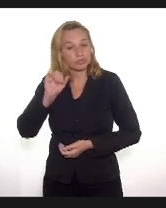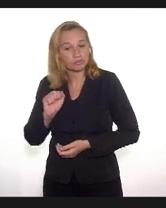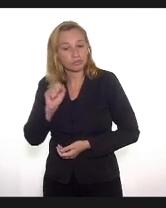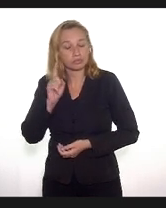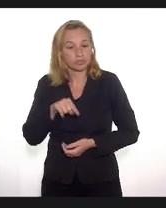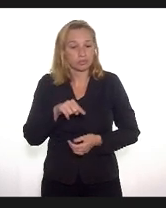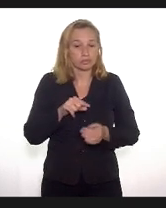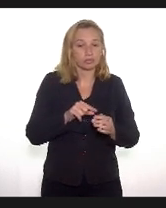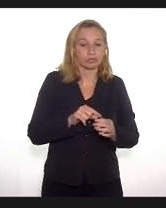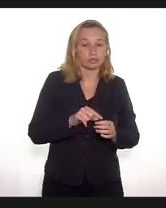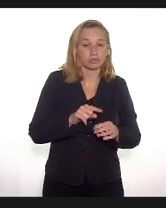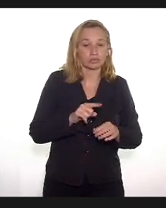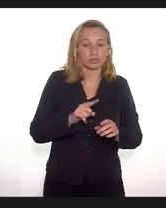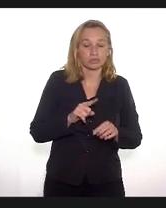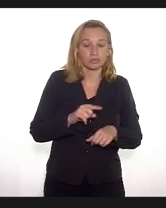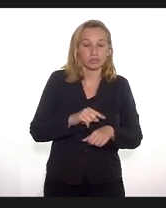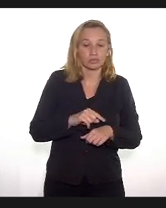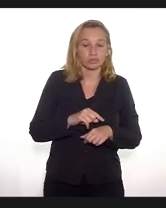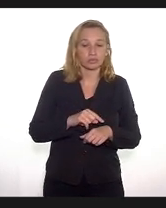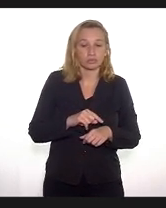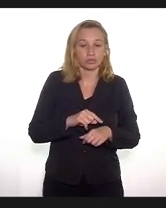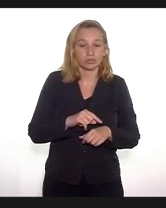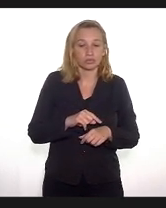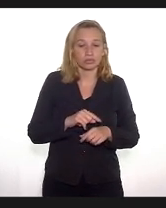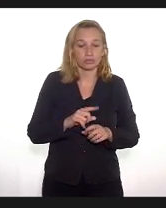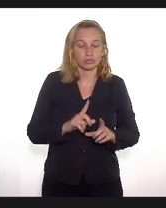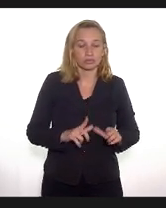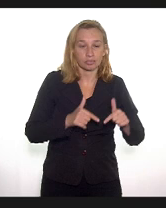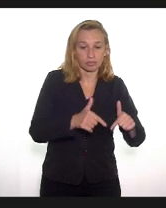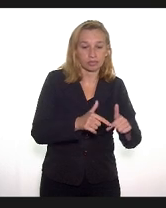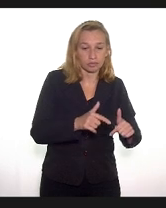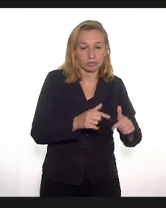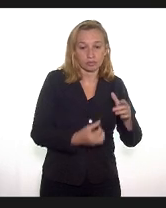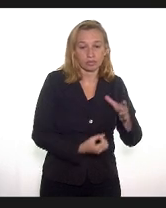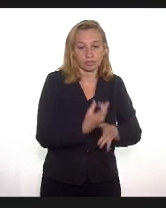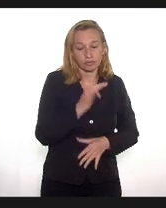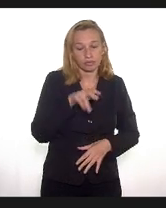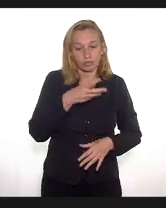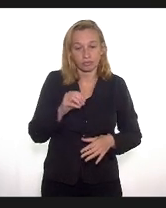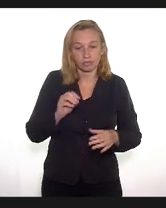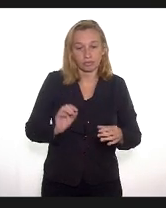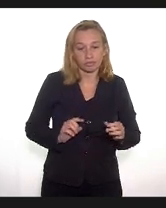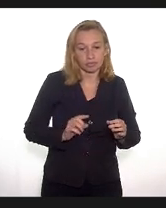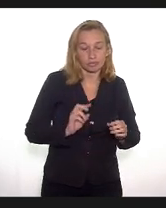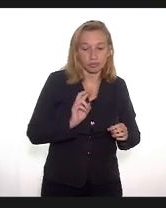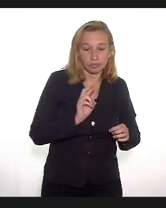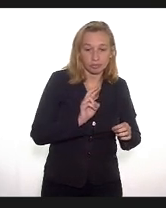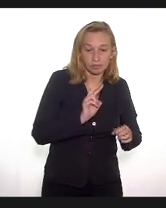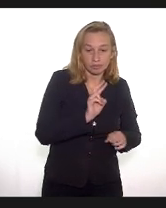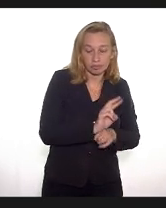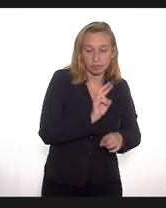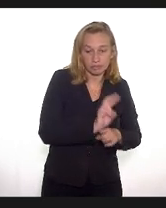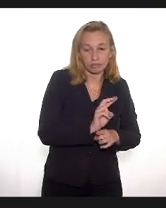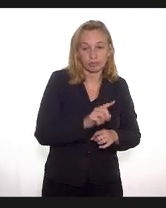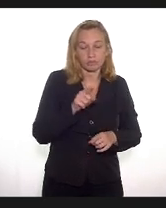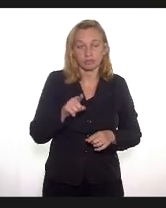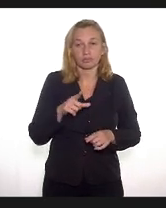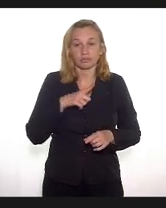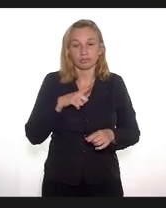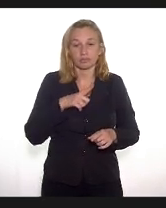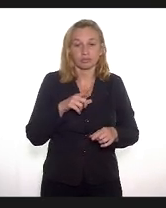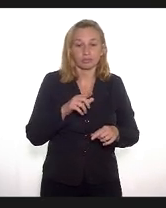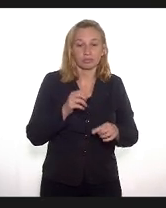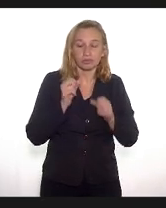né? Ela atua para a fundação de forma preventiva, né? Quando você começa a ter